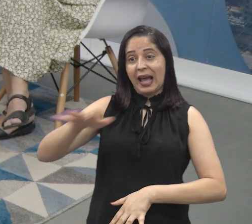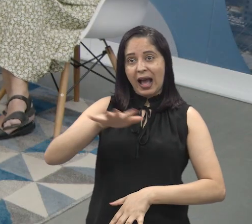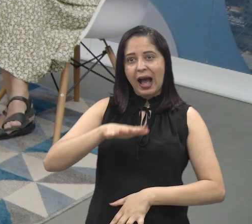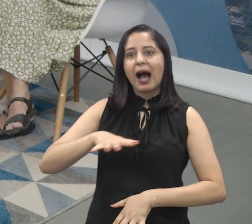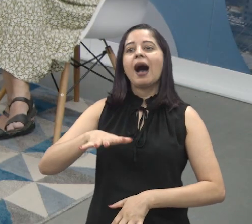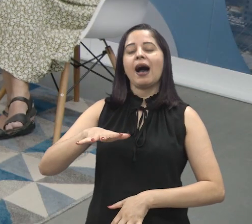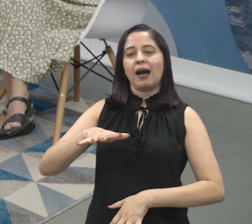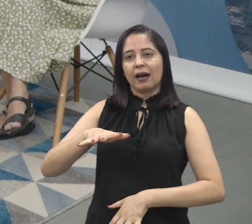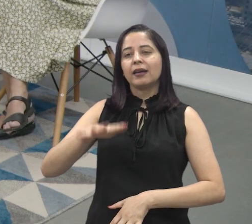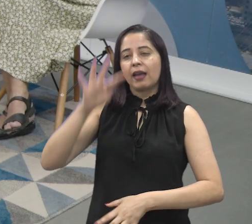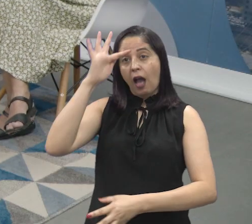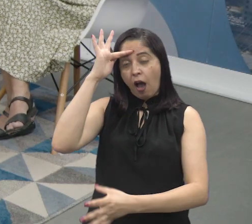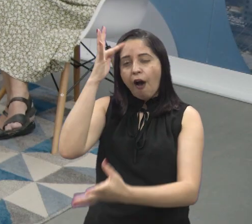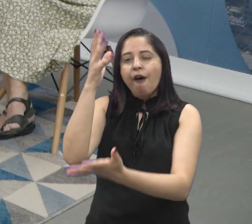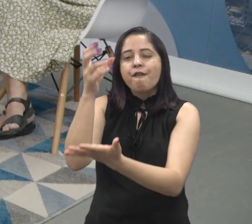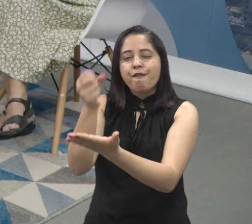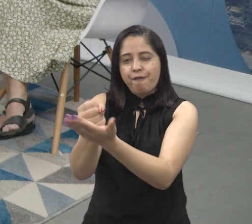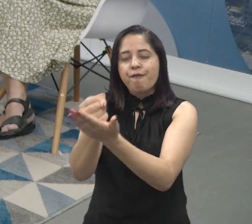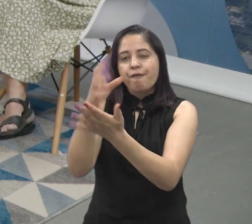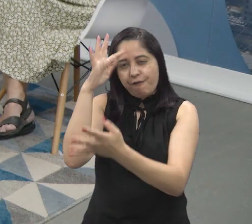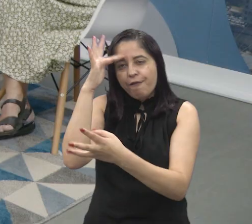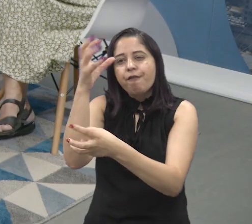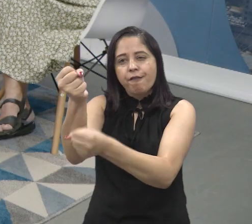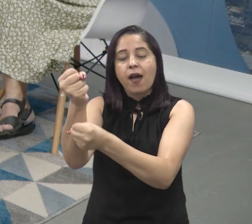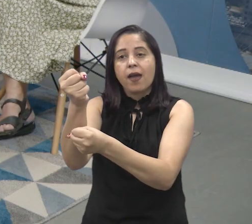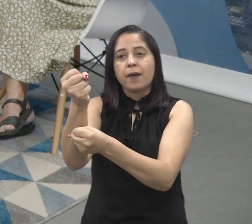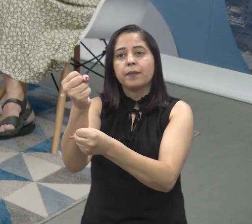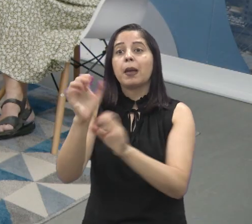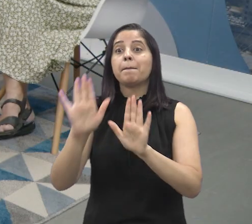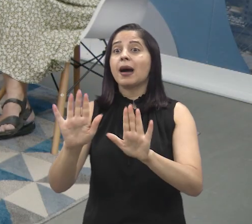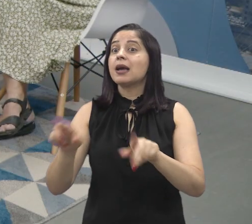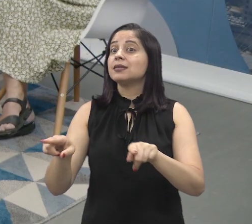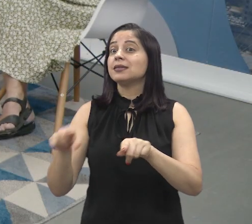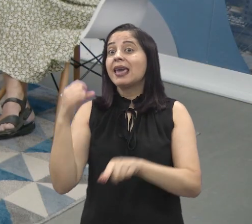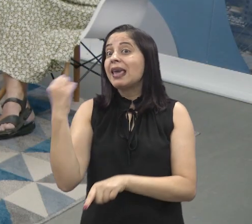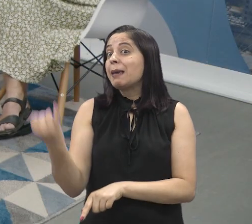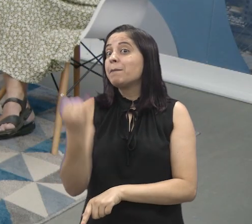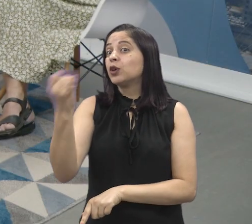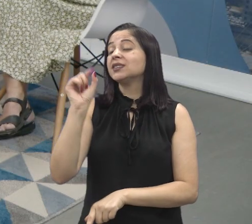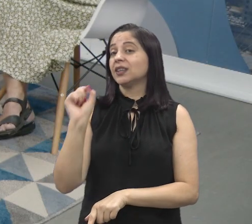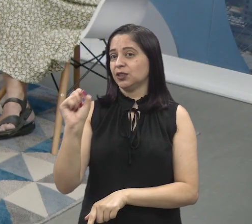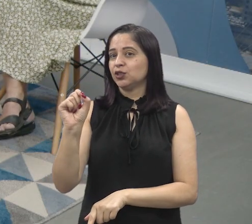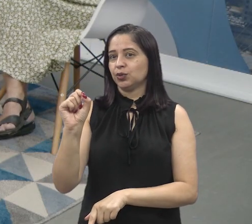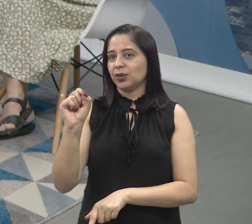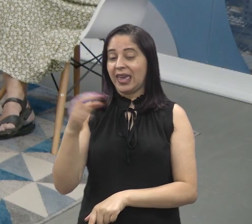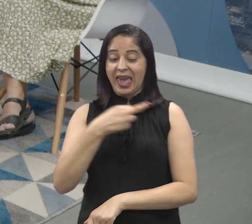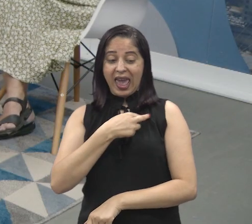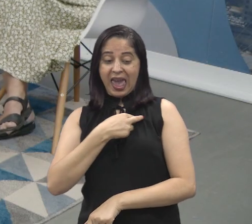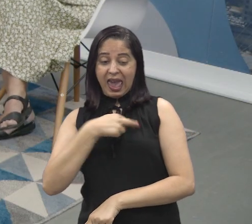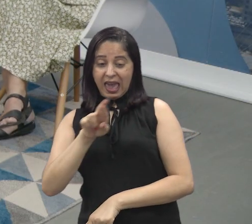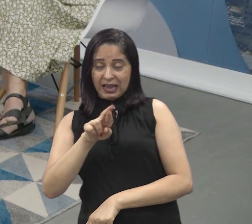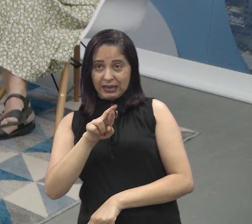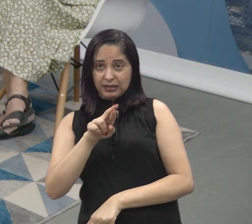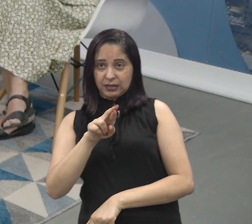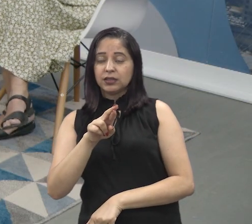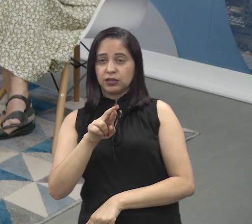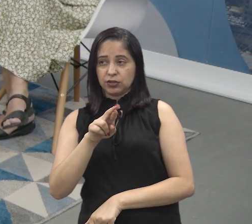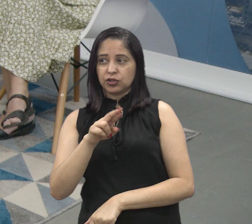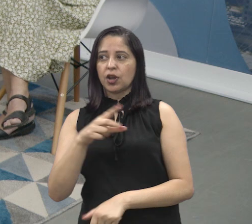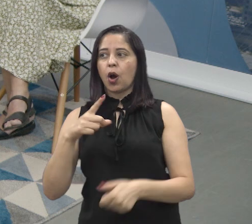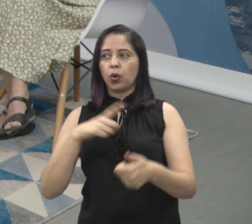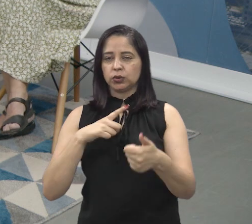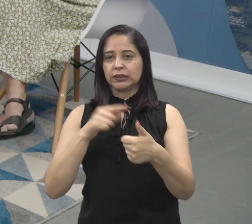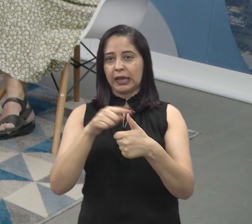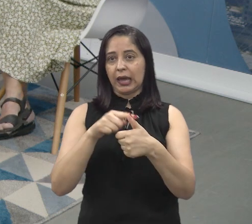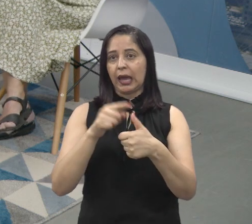gente estava comentando muito antes de entrar, né? E é importante lembrar que dentro das expressões religiosas, assim como ela levantou a